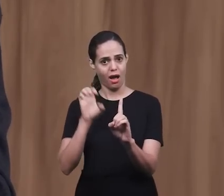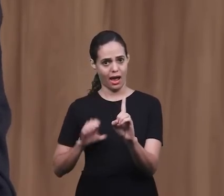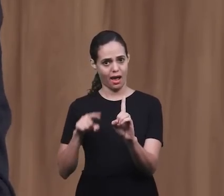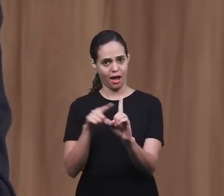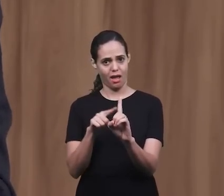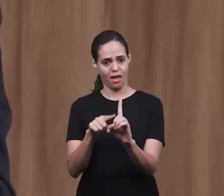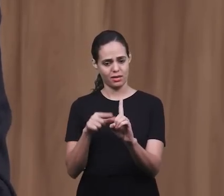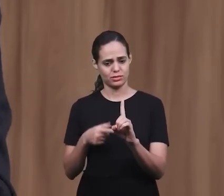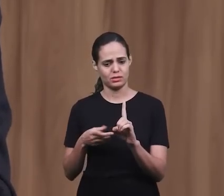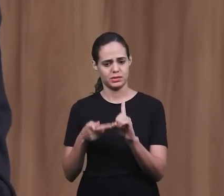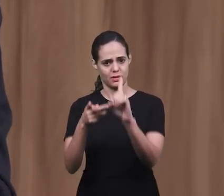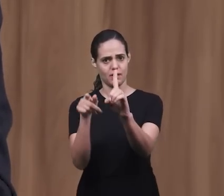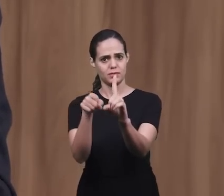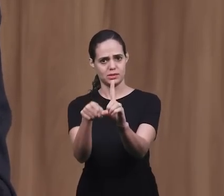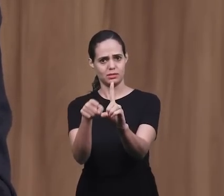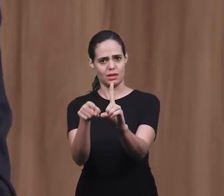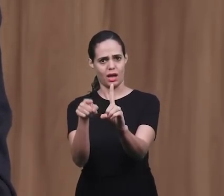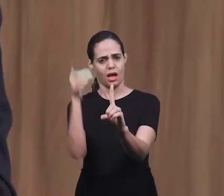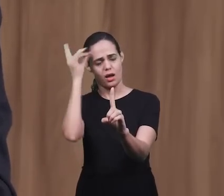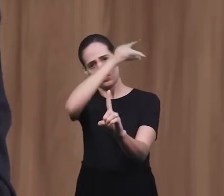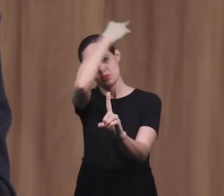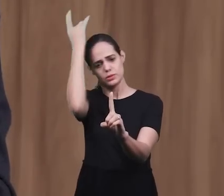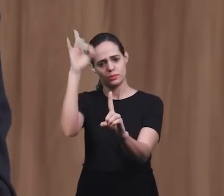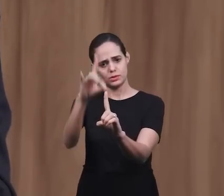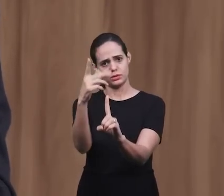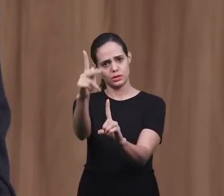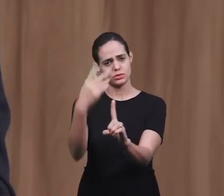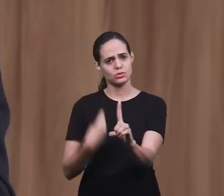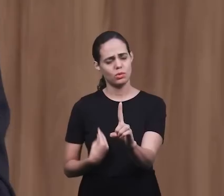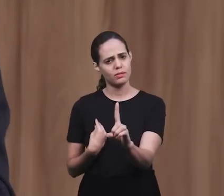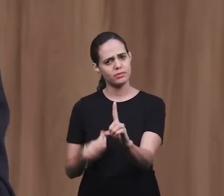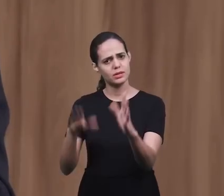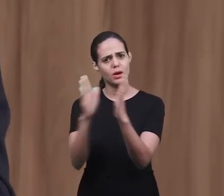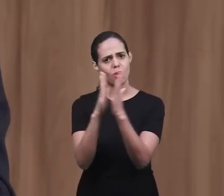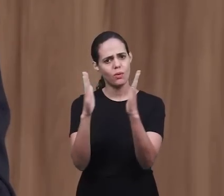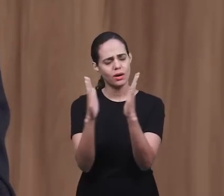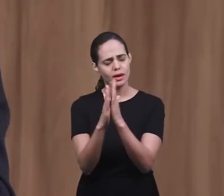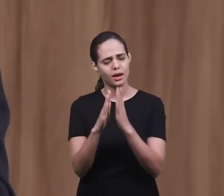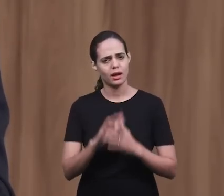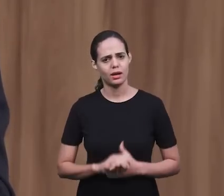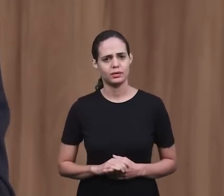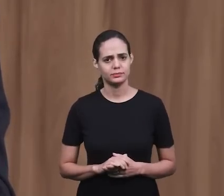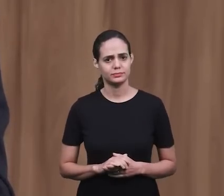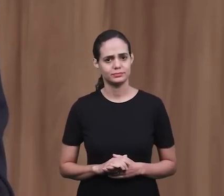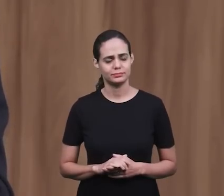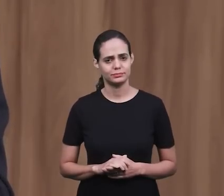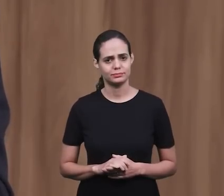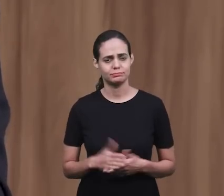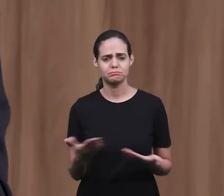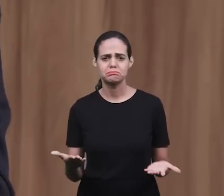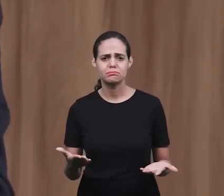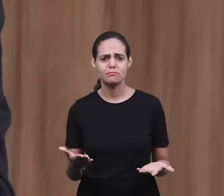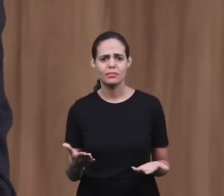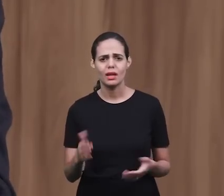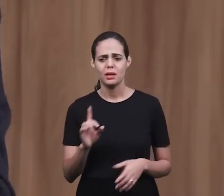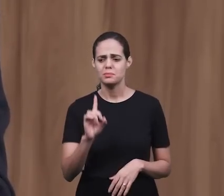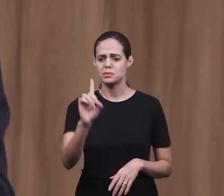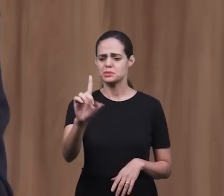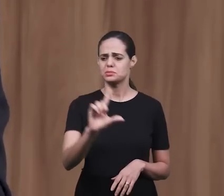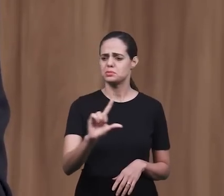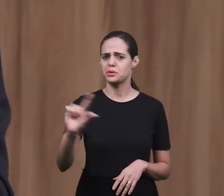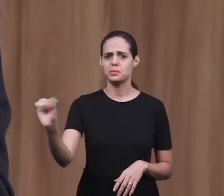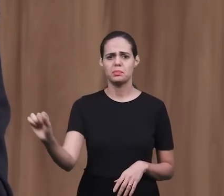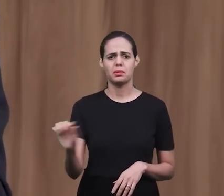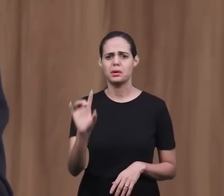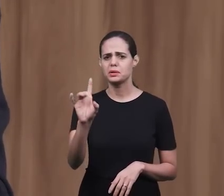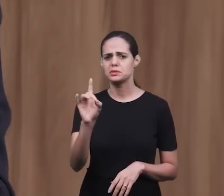assistência pastoral, né? Isso é fundamental. Então, isso é um aspecto ético-comportamental. Senão o pastor vai embora, o que ele veio fazer aqui? Não,